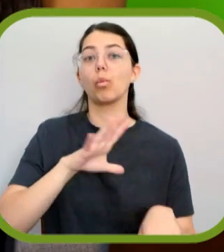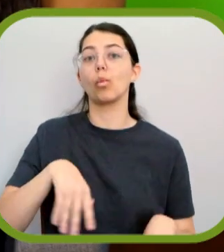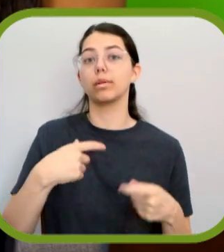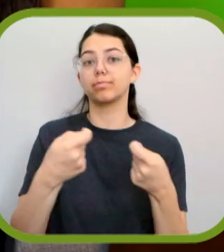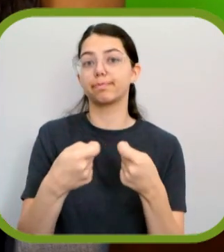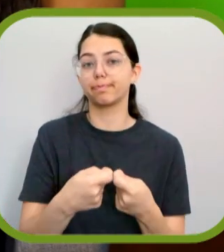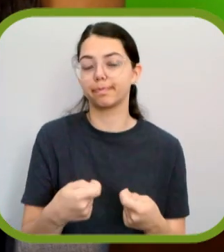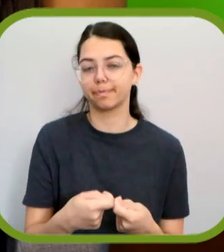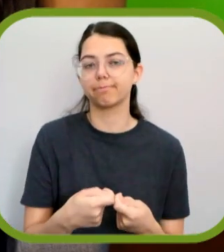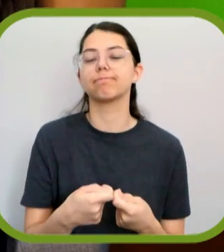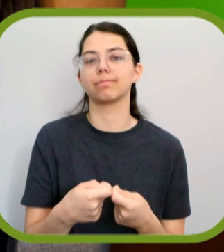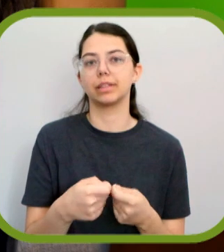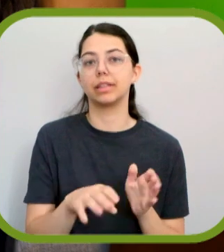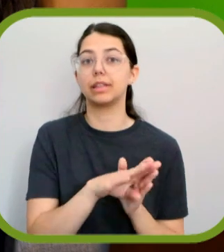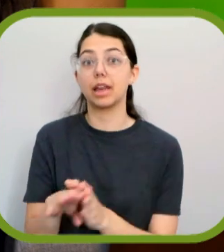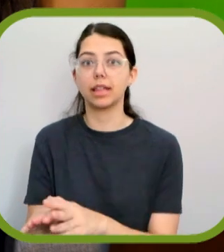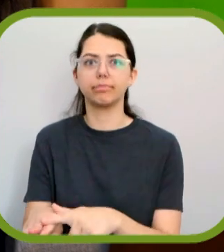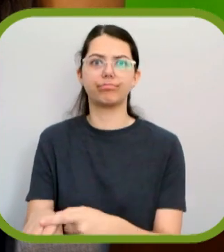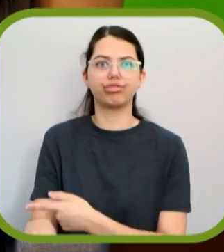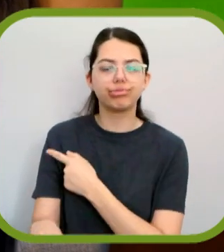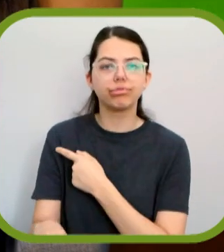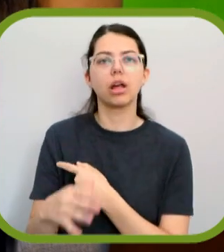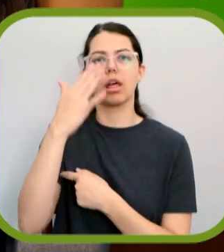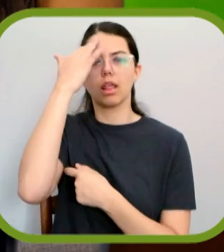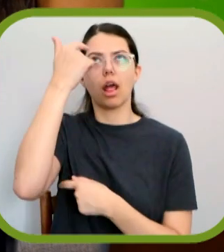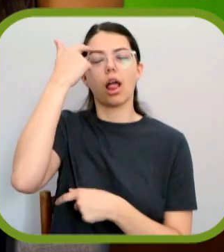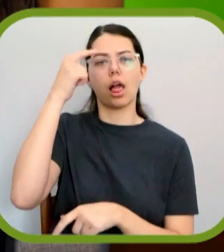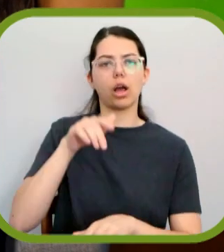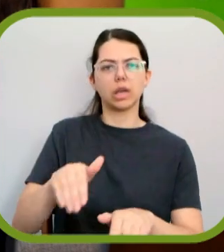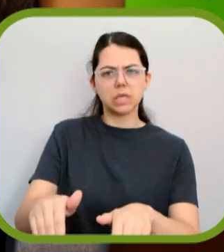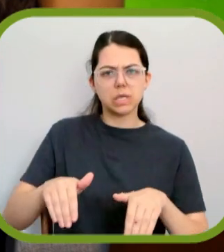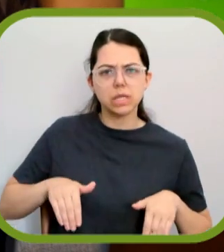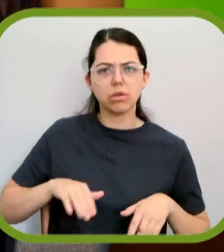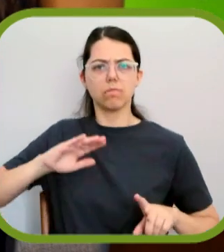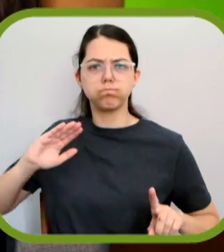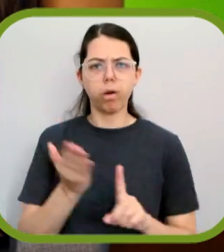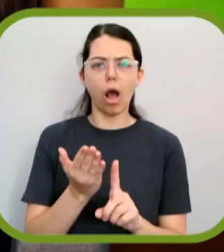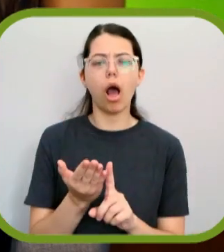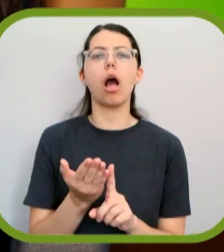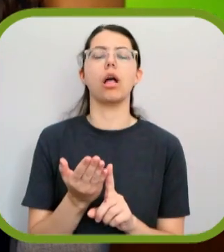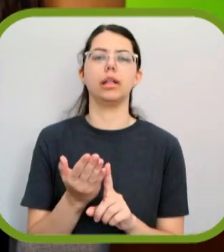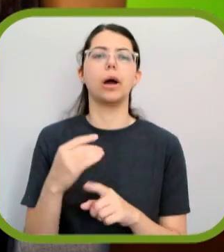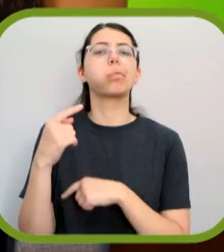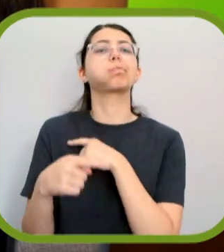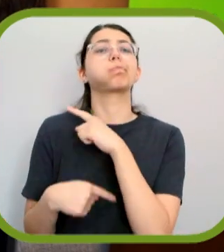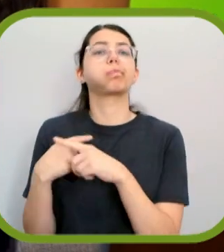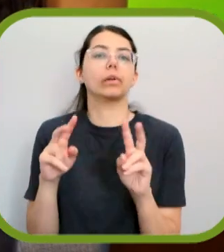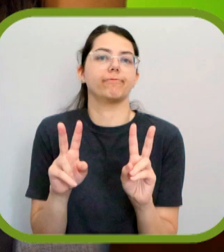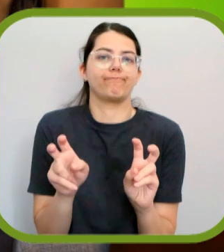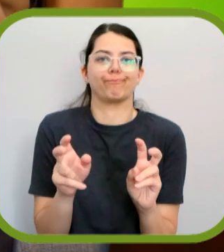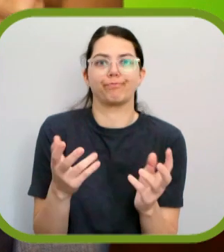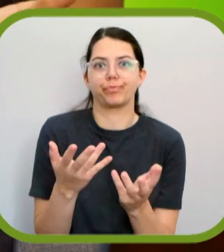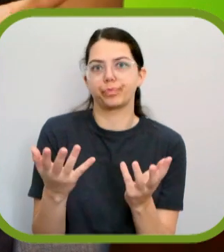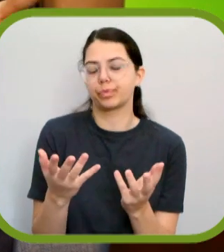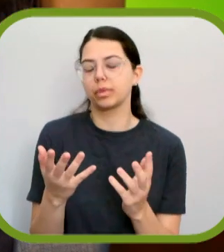com as políticas mundiais que estão-se a radicalizar à extrema-direita, com ideais conservadores, punitivos,